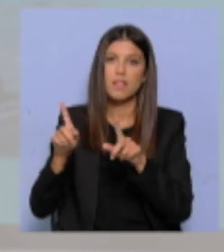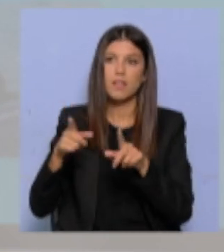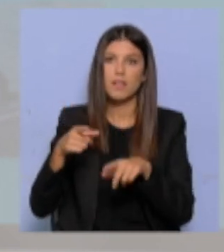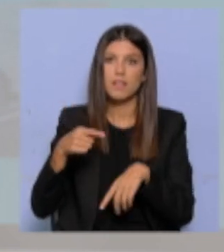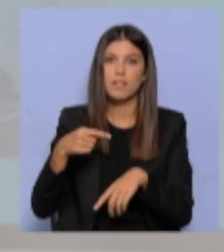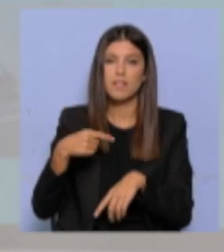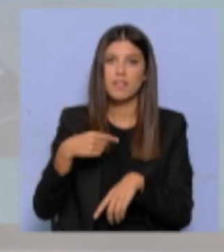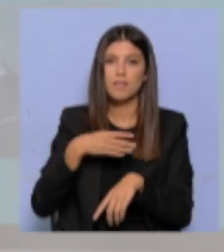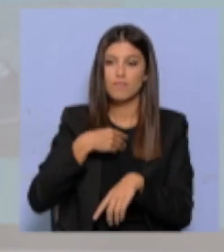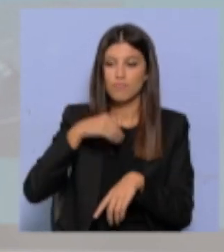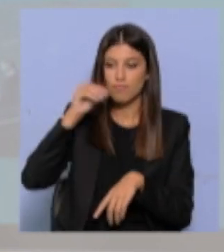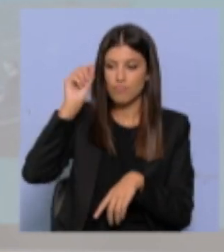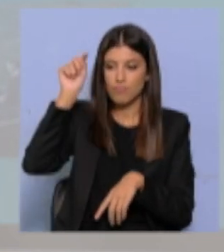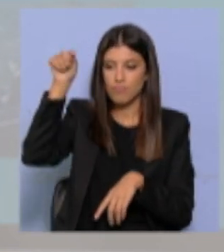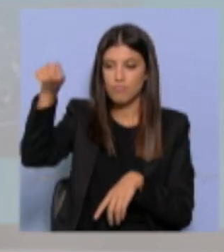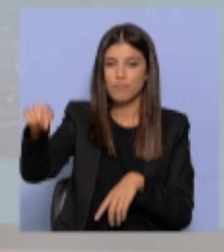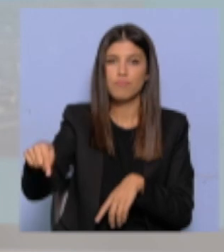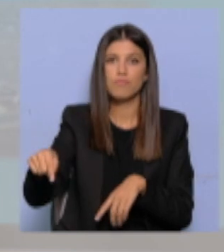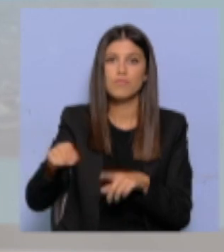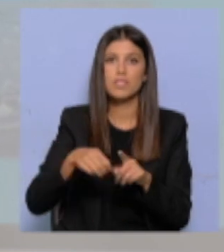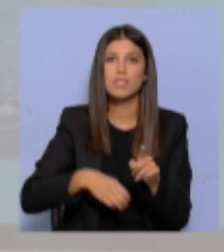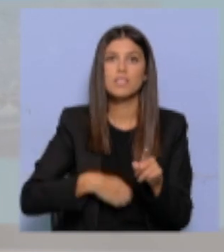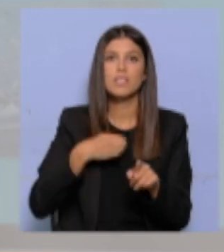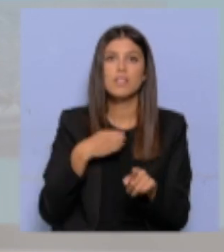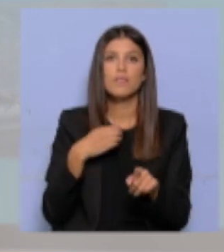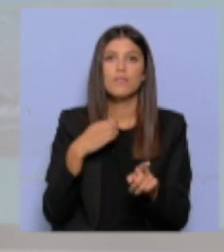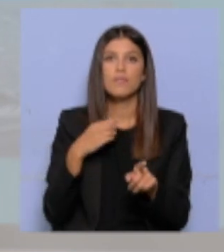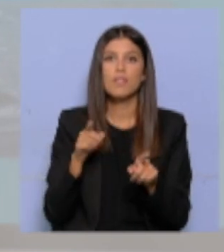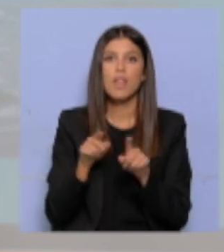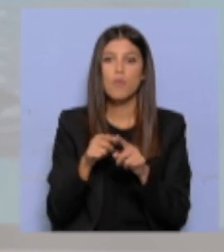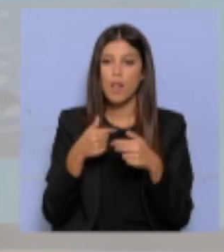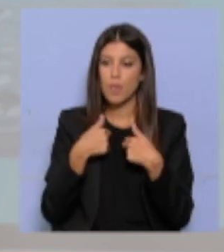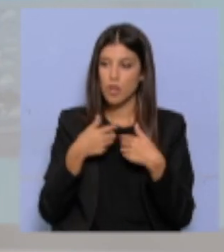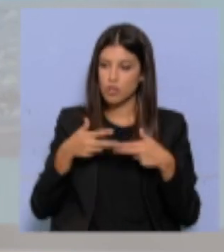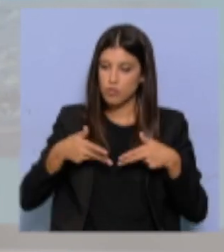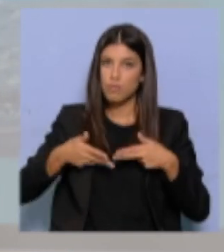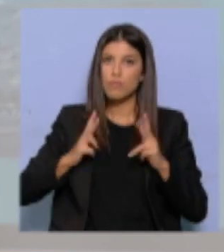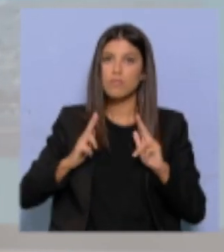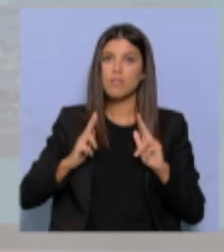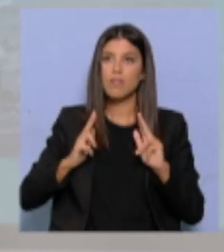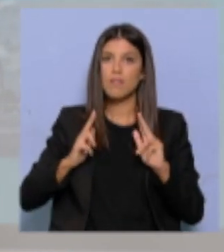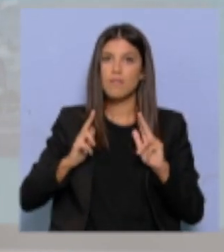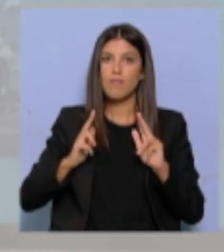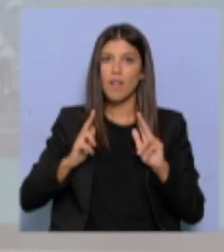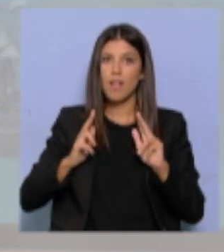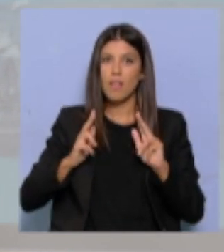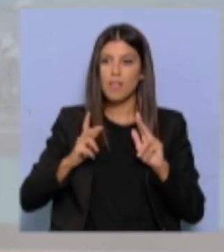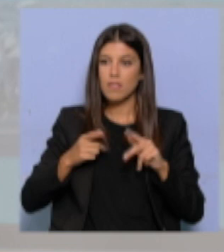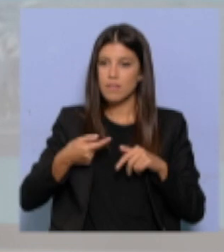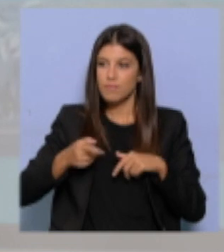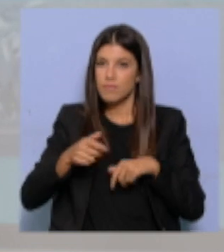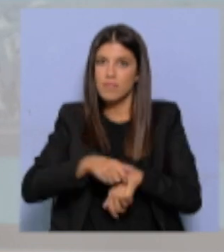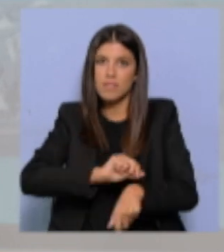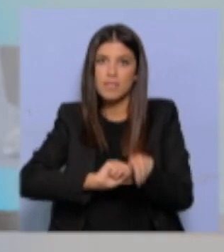enviados significa que nós tenhamos a disponibilidade para sairmos de nós próprios. E as estruturas